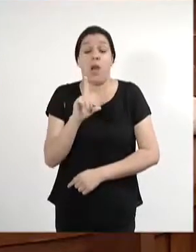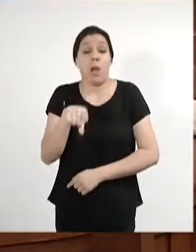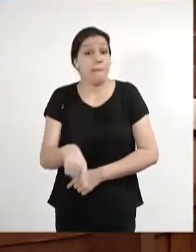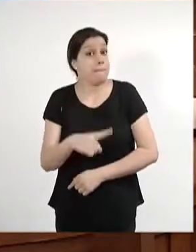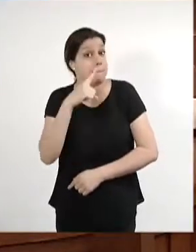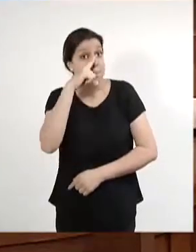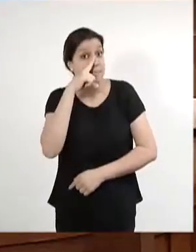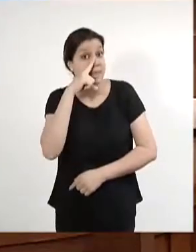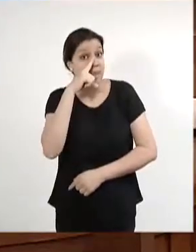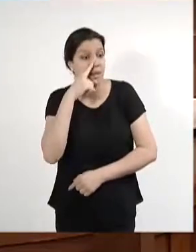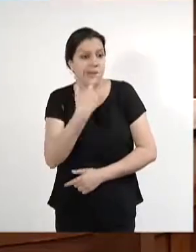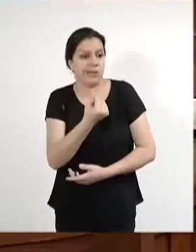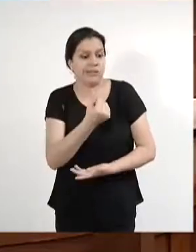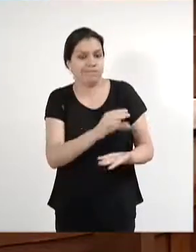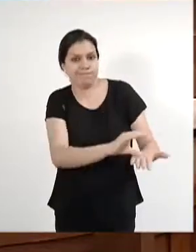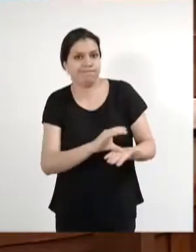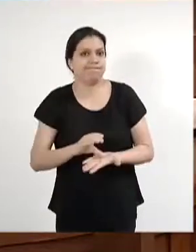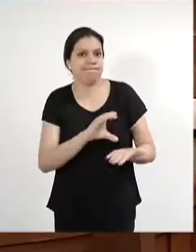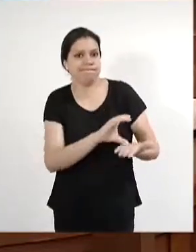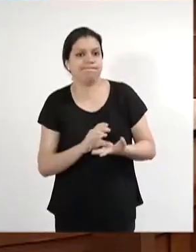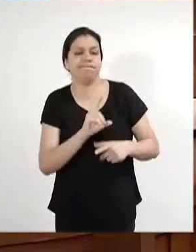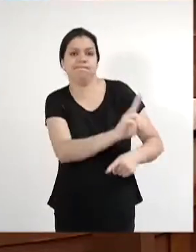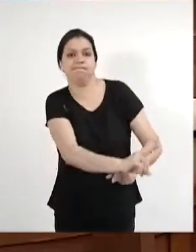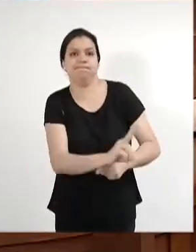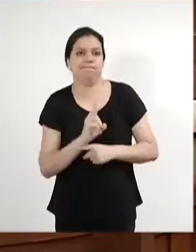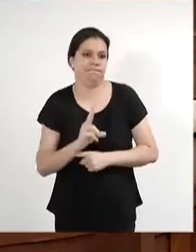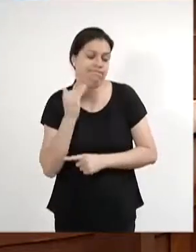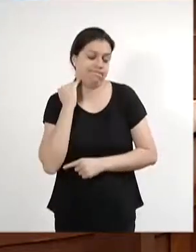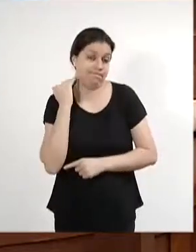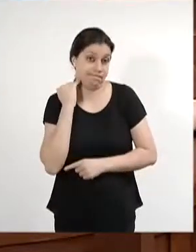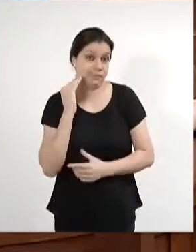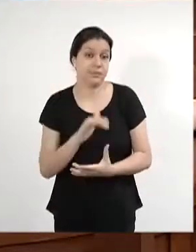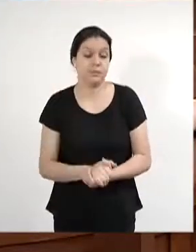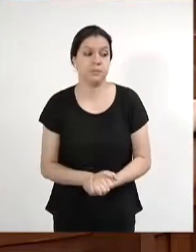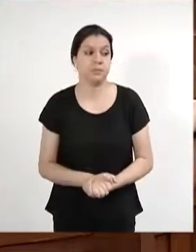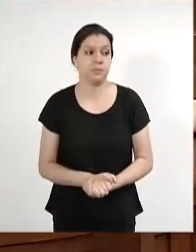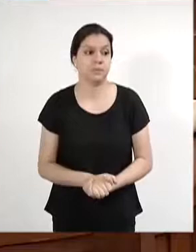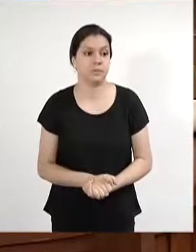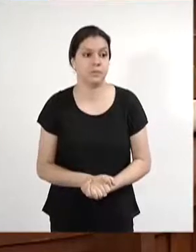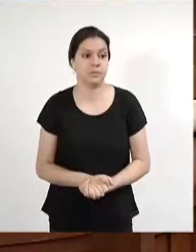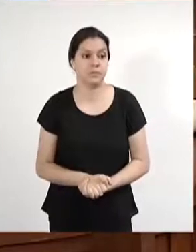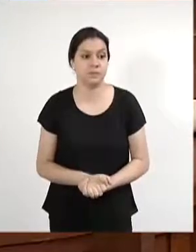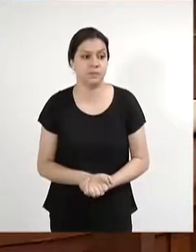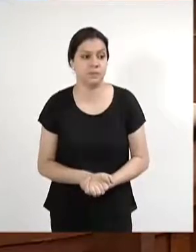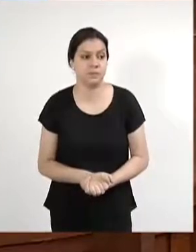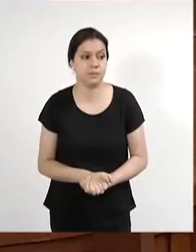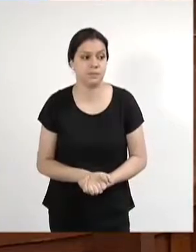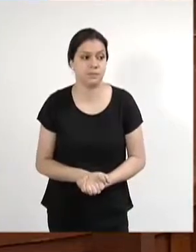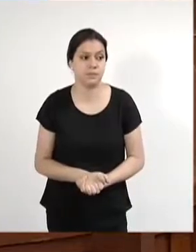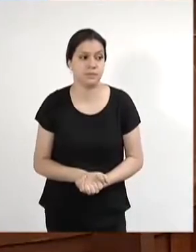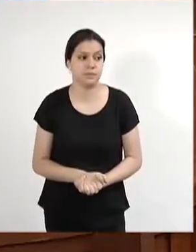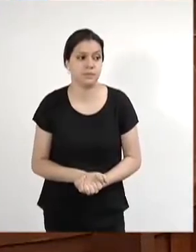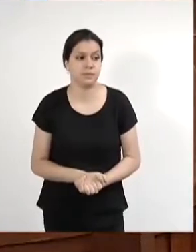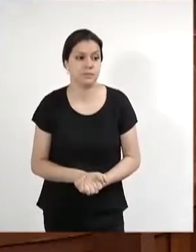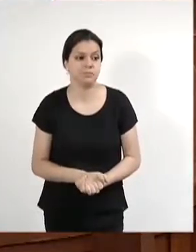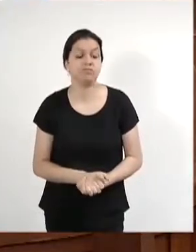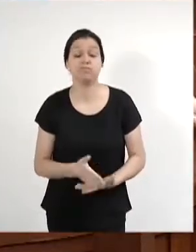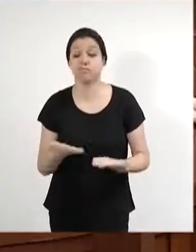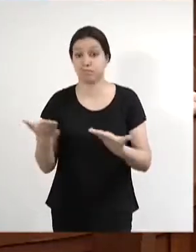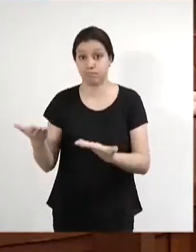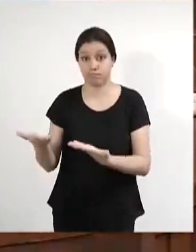do cálculo financeiro e de pegar dinheiro emprestado. Uma parte, deputado Renato Câmara. Pois não, nobre